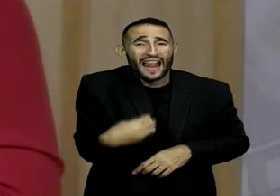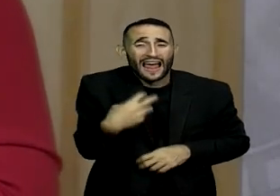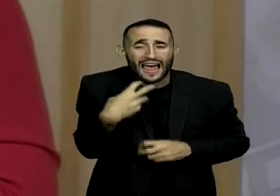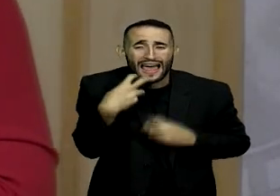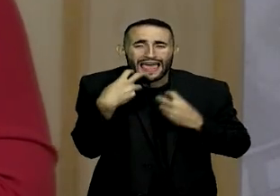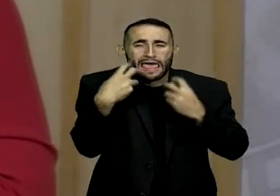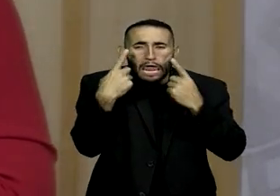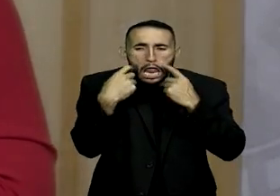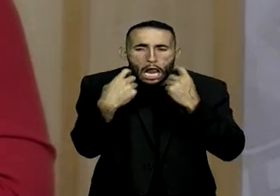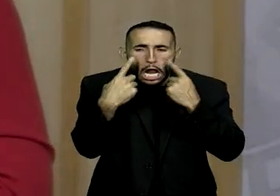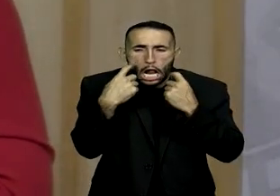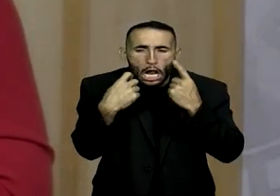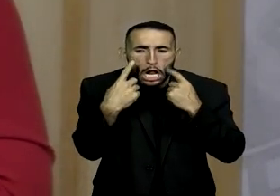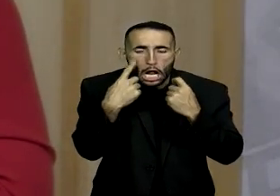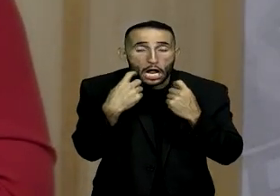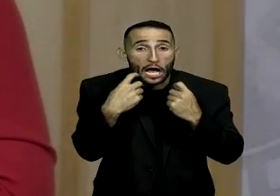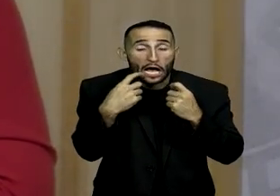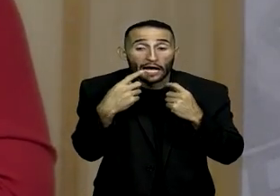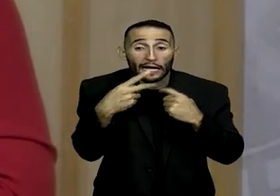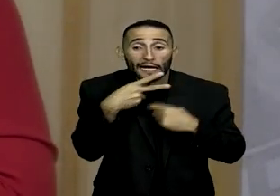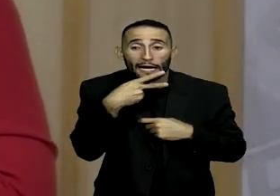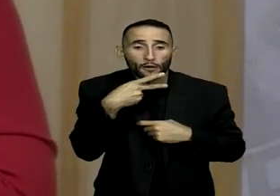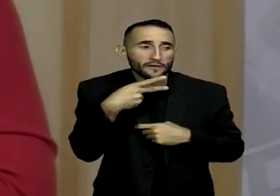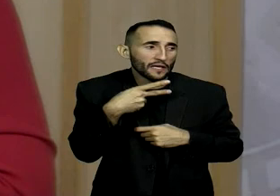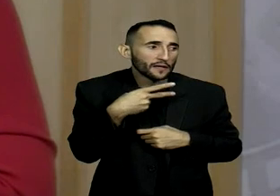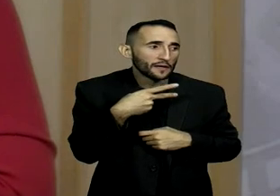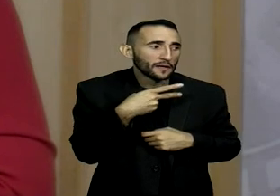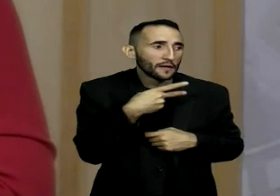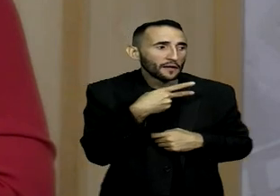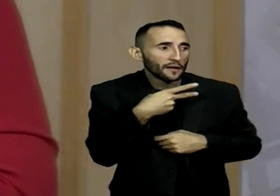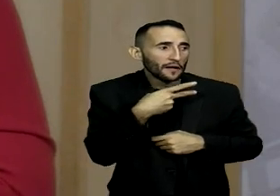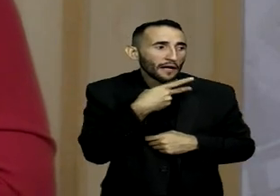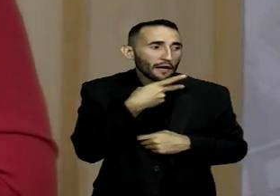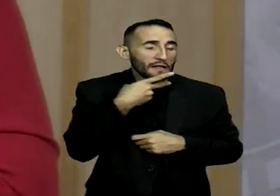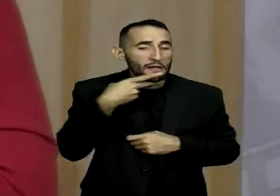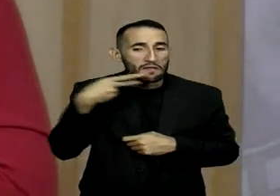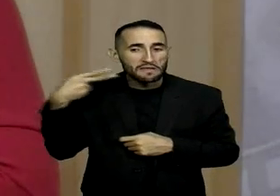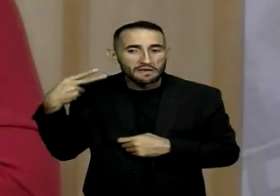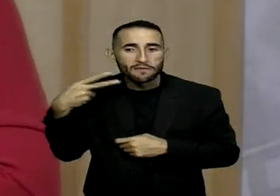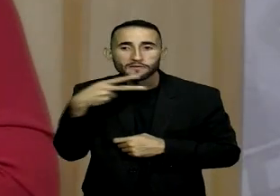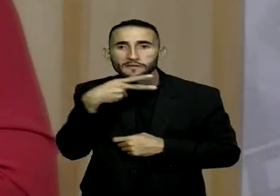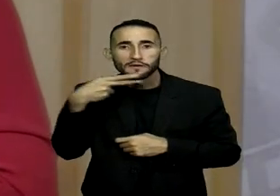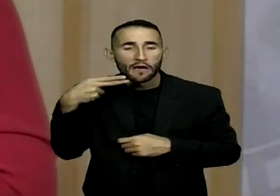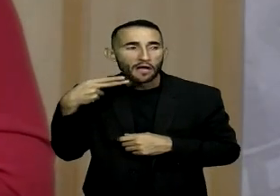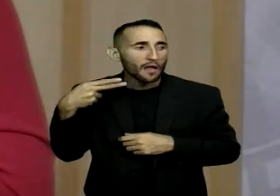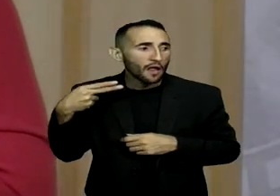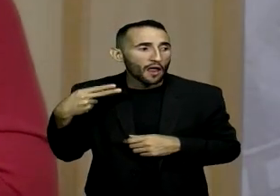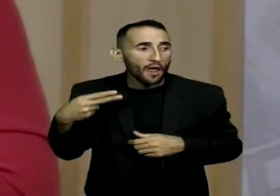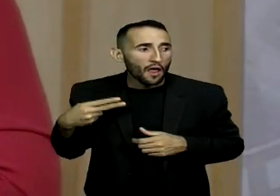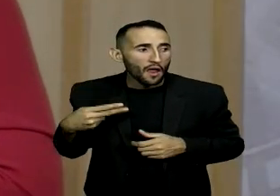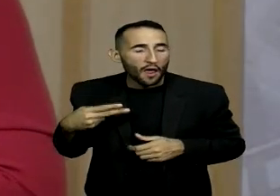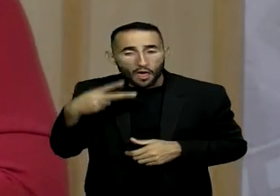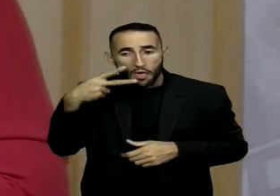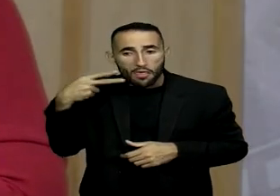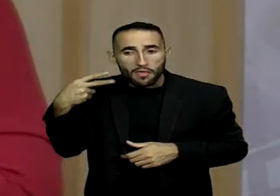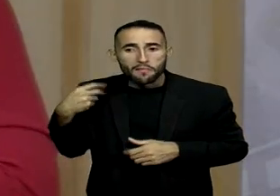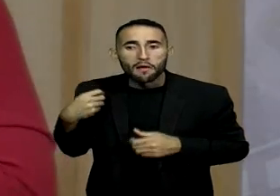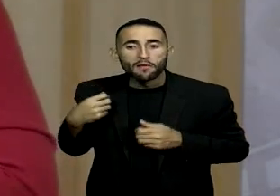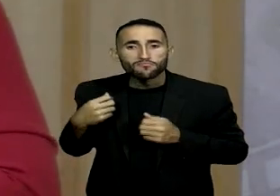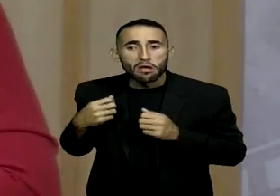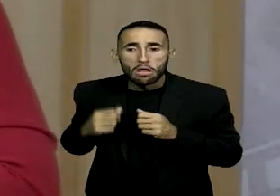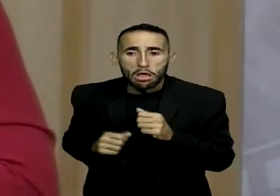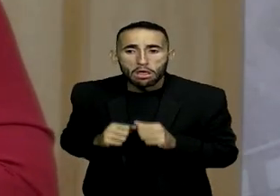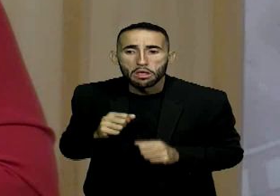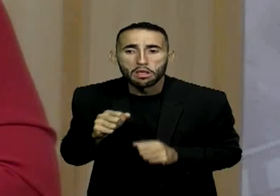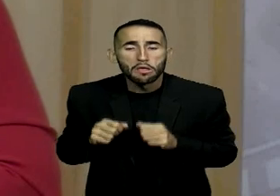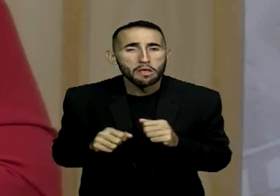Gostaria muito, Ana, que nós, mulheres dessa casa, pudéssemos ir até lá para poder dar um abraço nessa mãe, dar um apoio